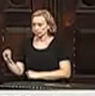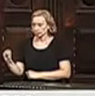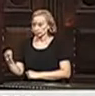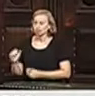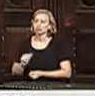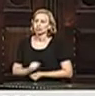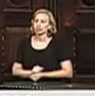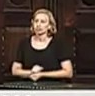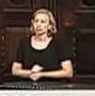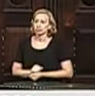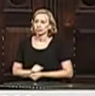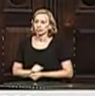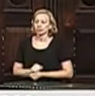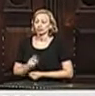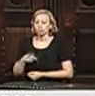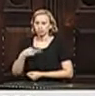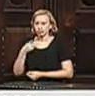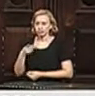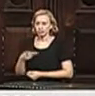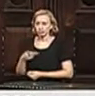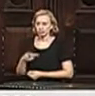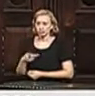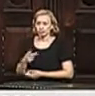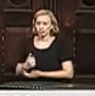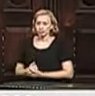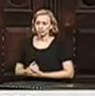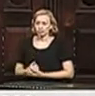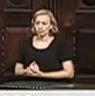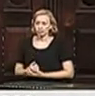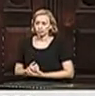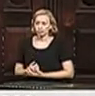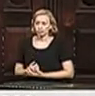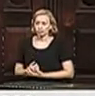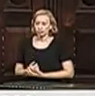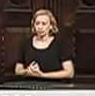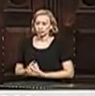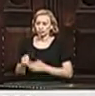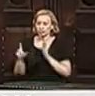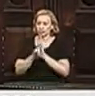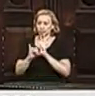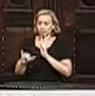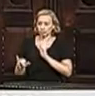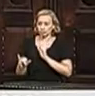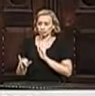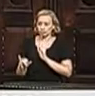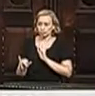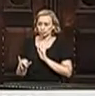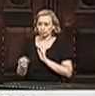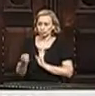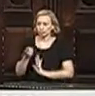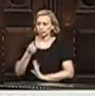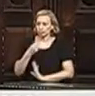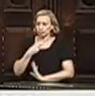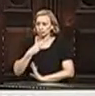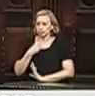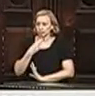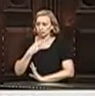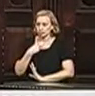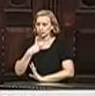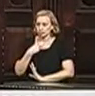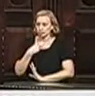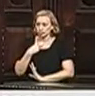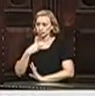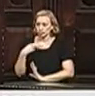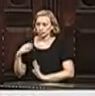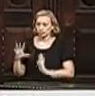único, diz que a lei não pode